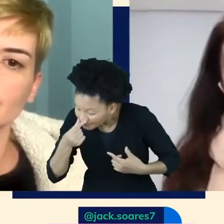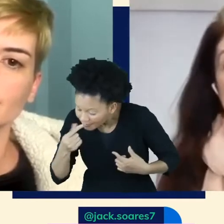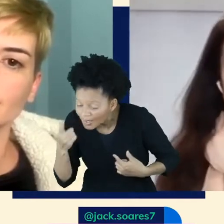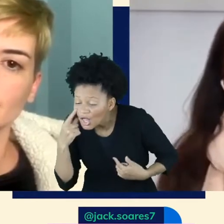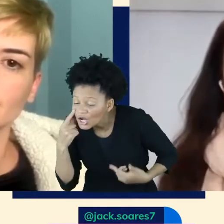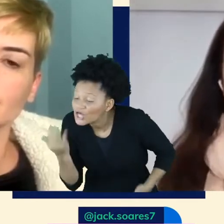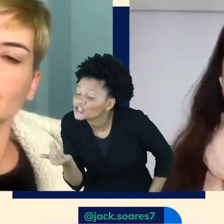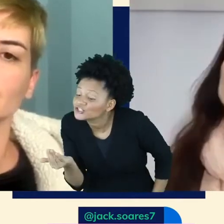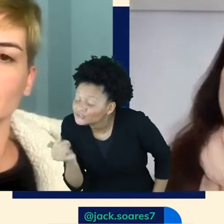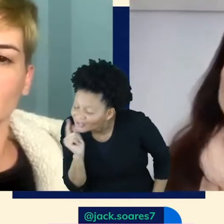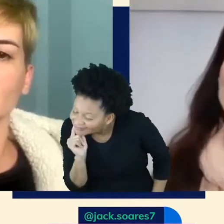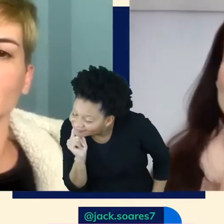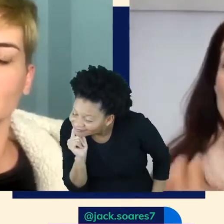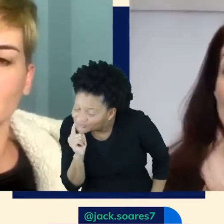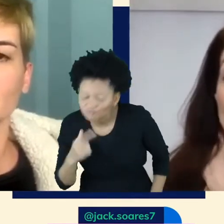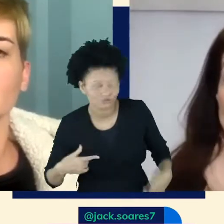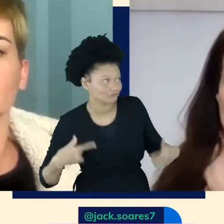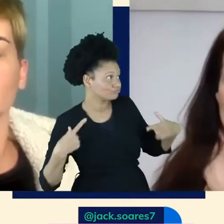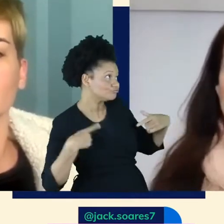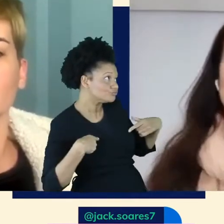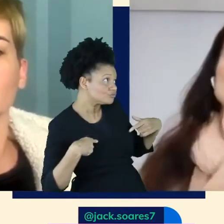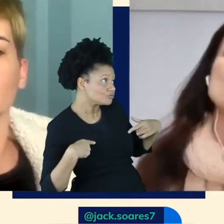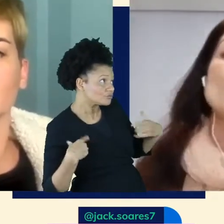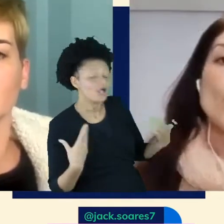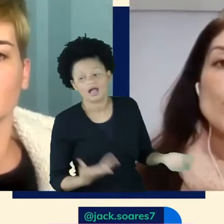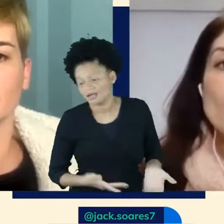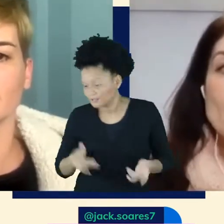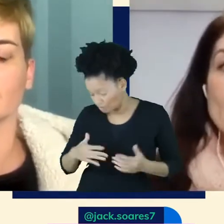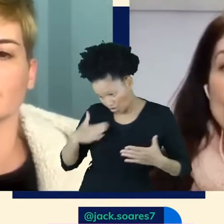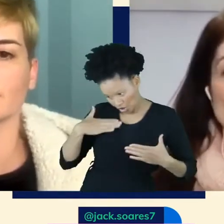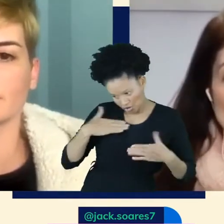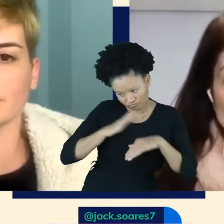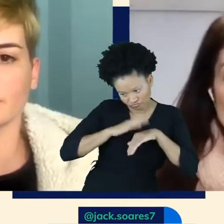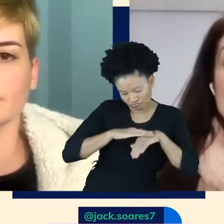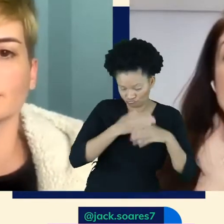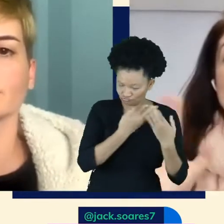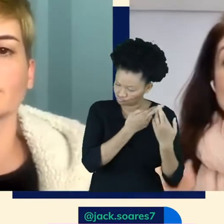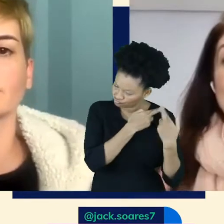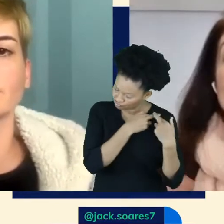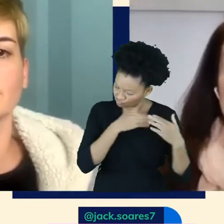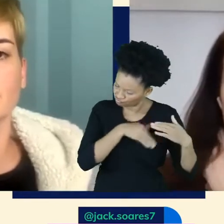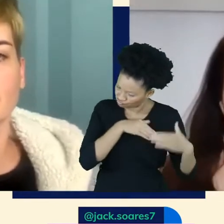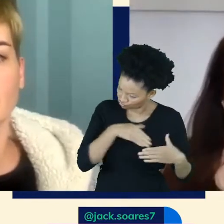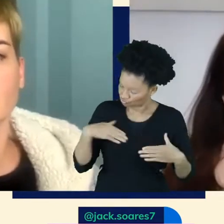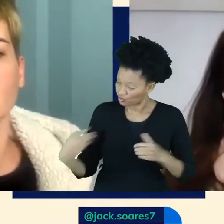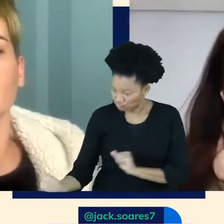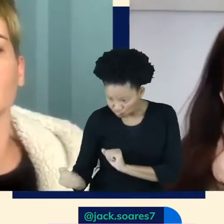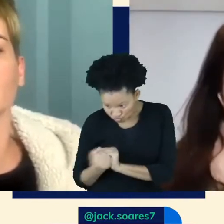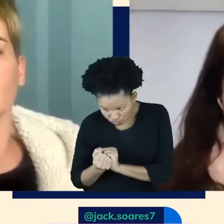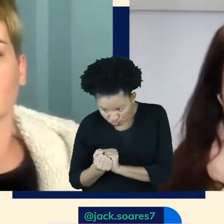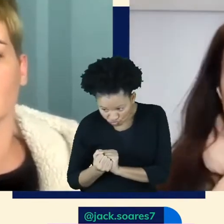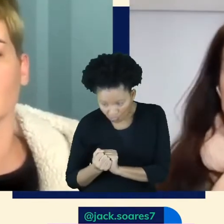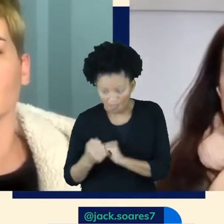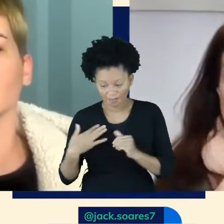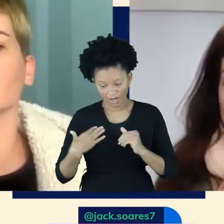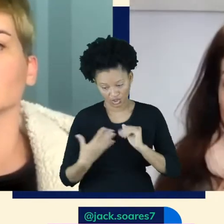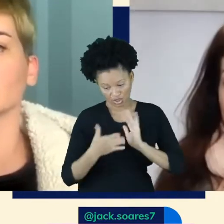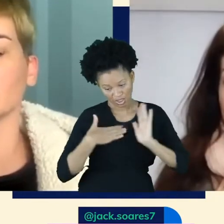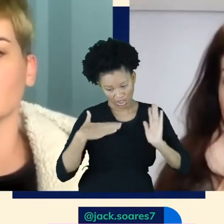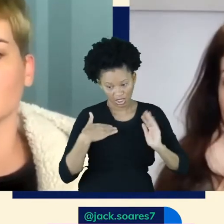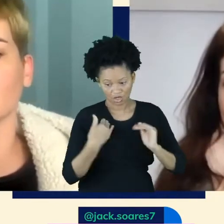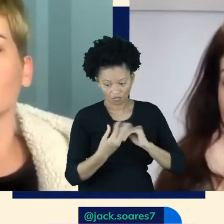mamilos? Aí o menino vai mostrar. Pronto, cada um lava o seu. A gente pode tomar banho juntos, mas cada um cuida do seu corpo. Vamos combinar